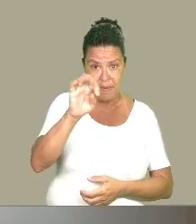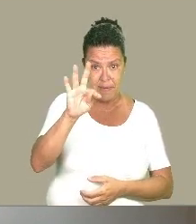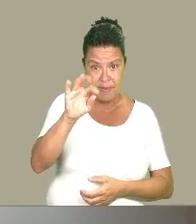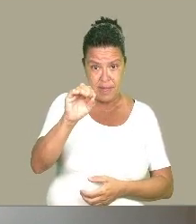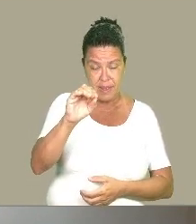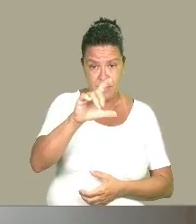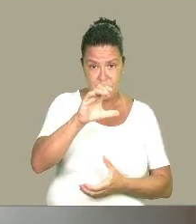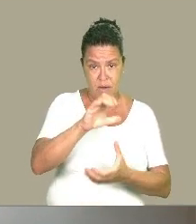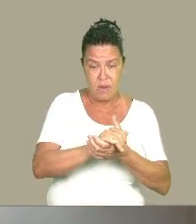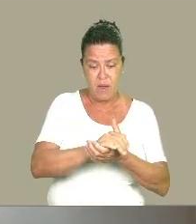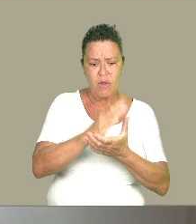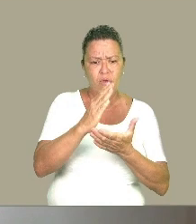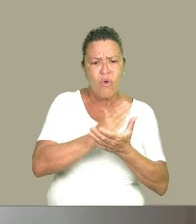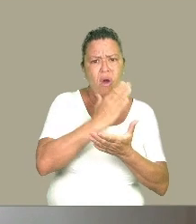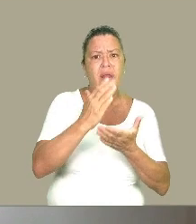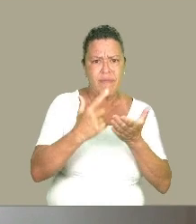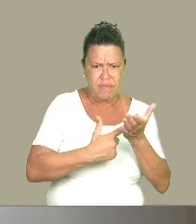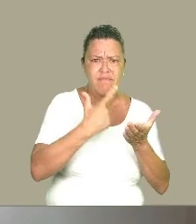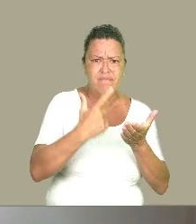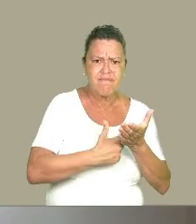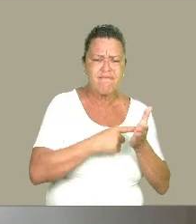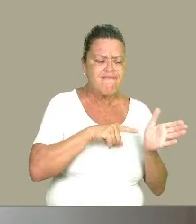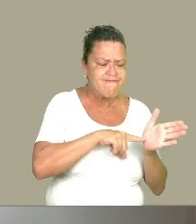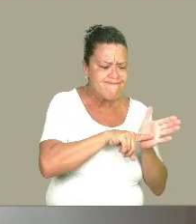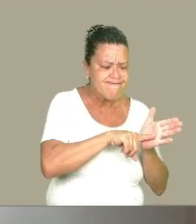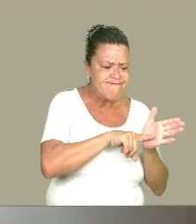no Livro dos Espíritos, pergunta